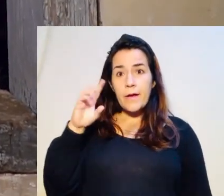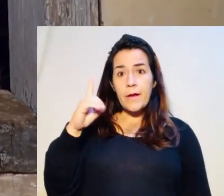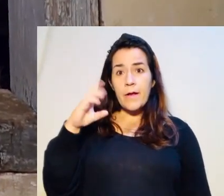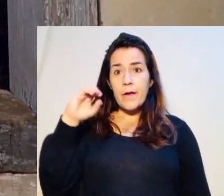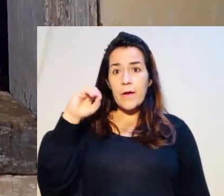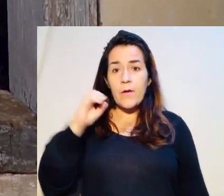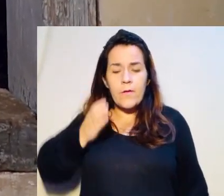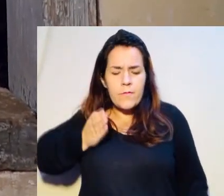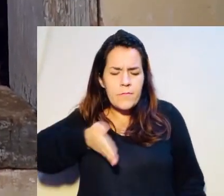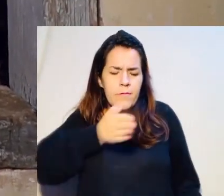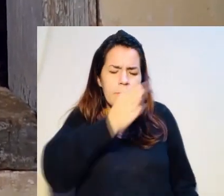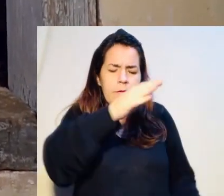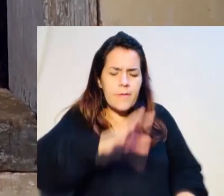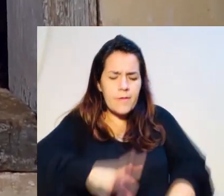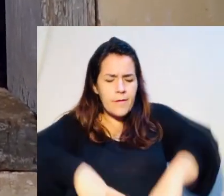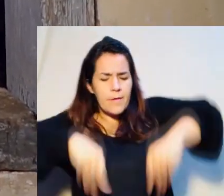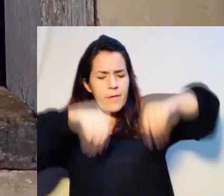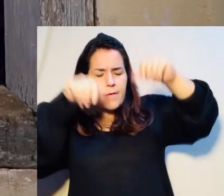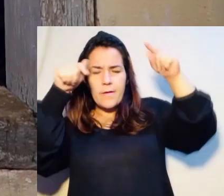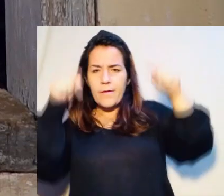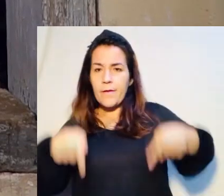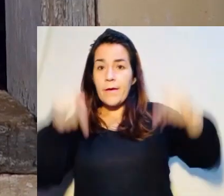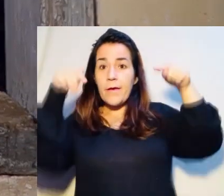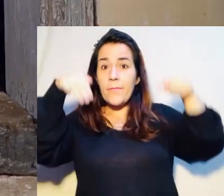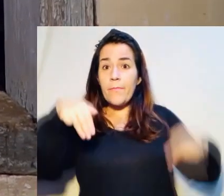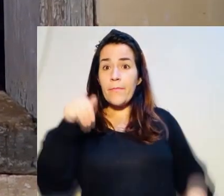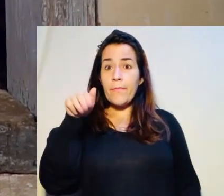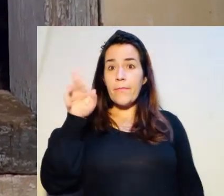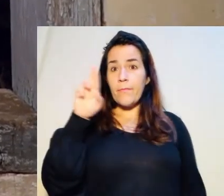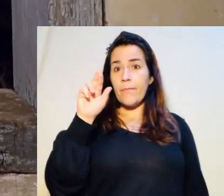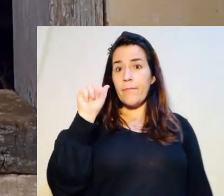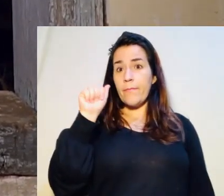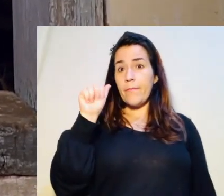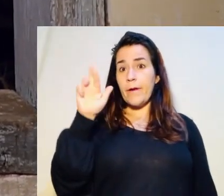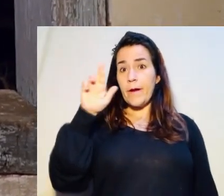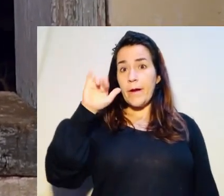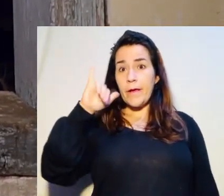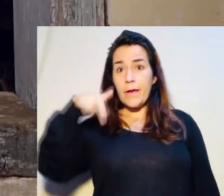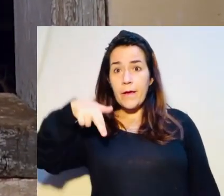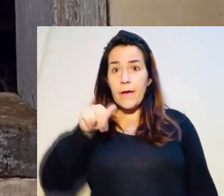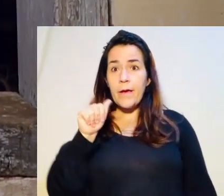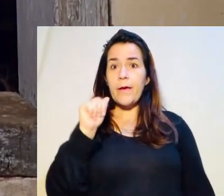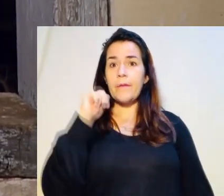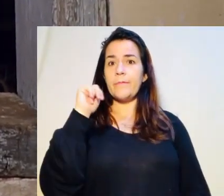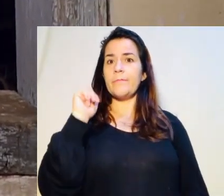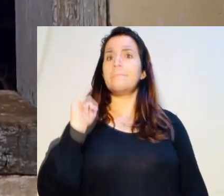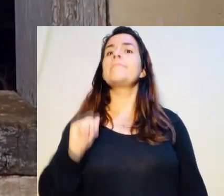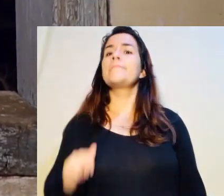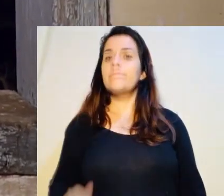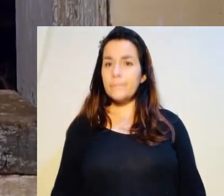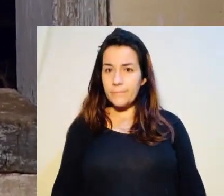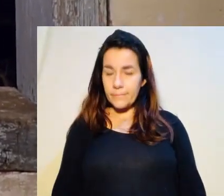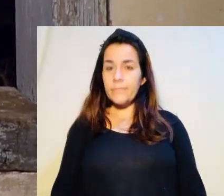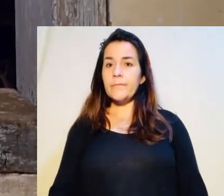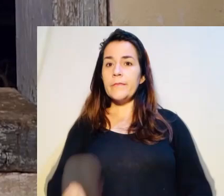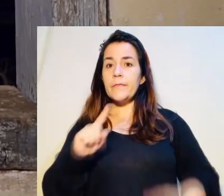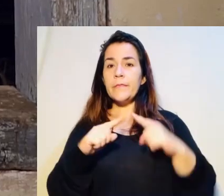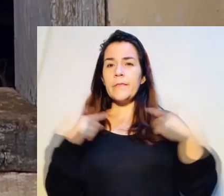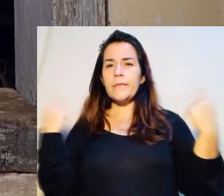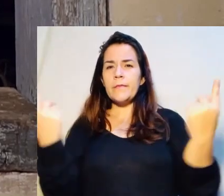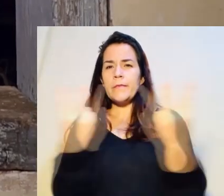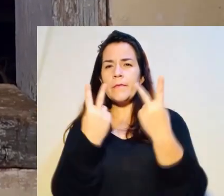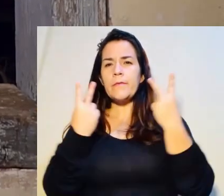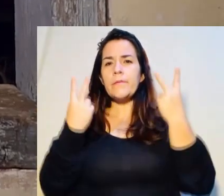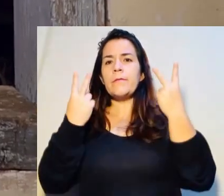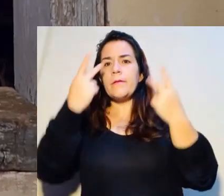Dirigido em terra por Dona Marina, ou Marina Blandina Marasca Pierre. E